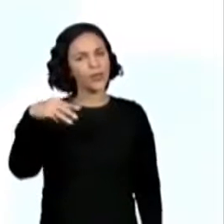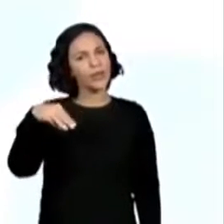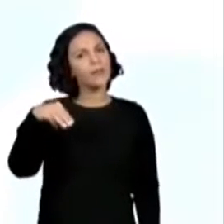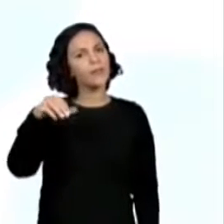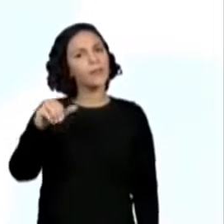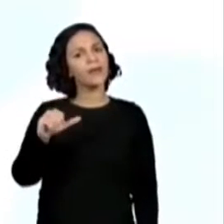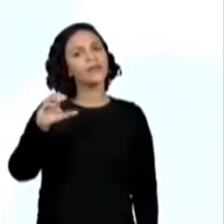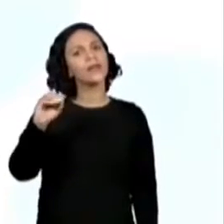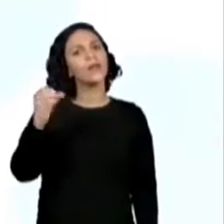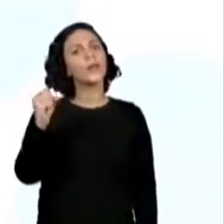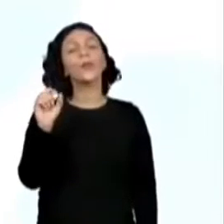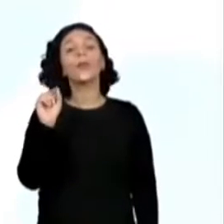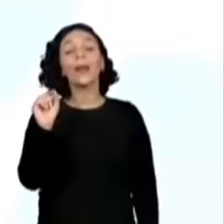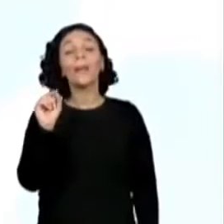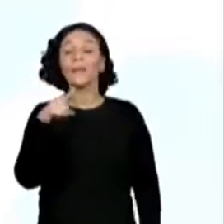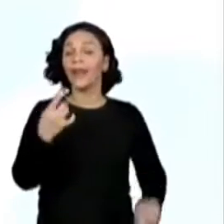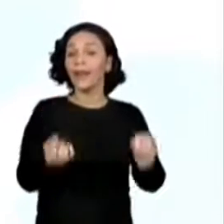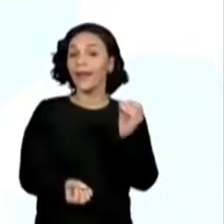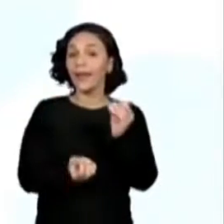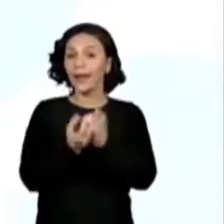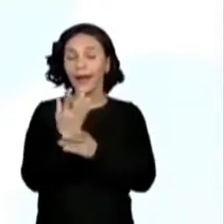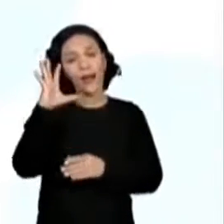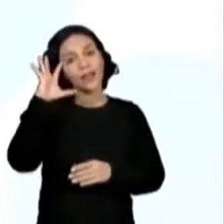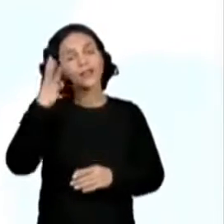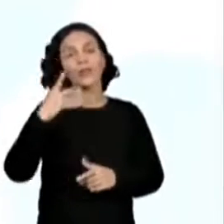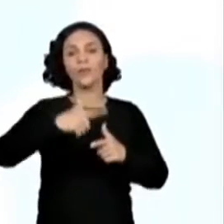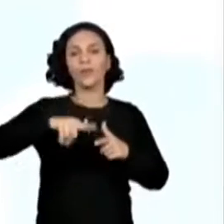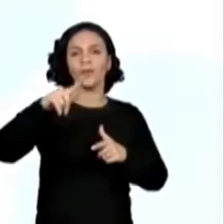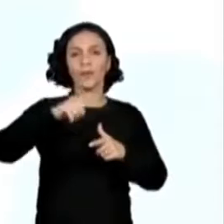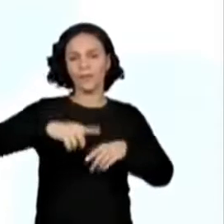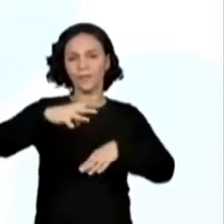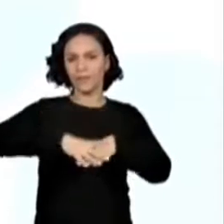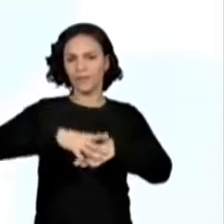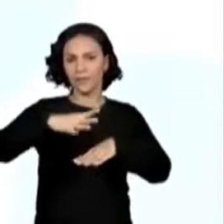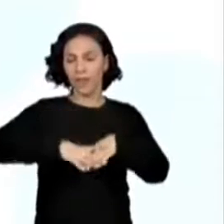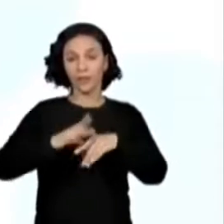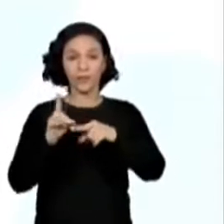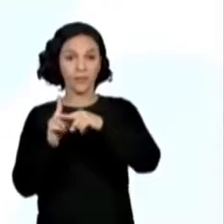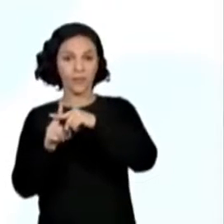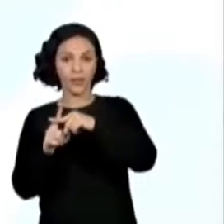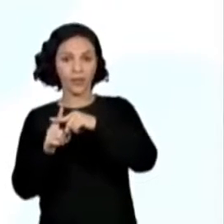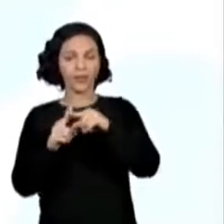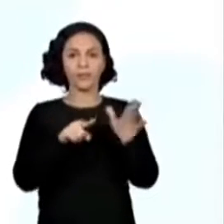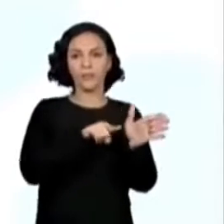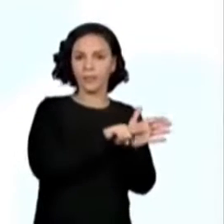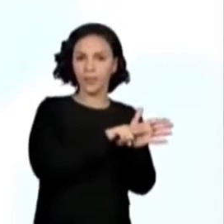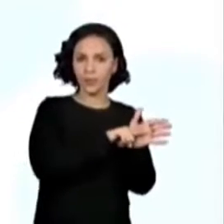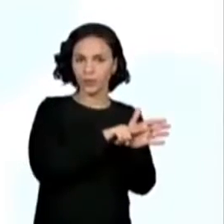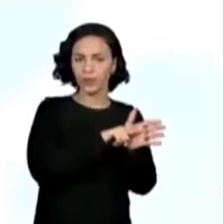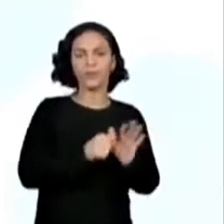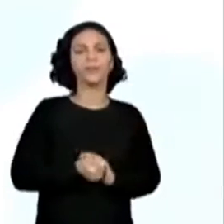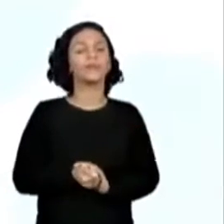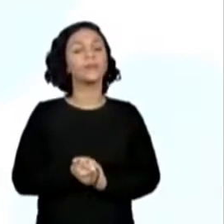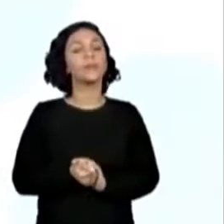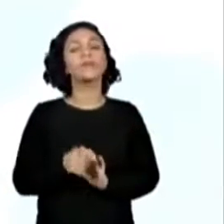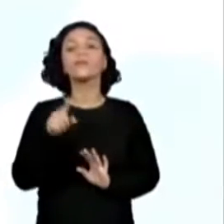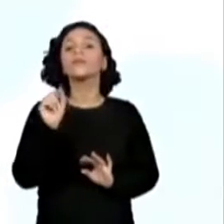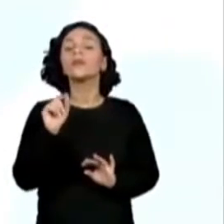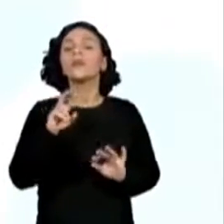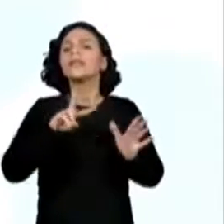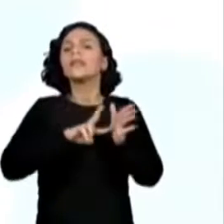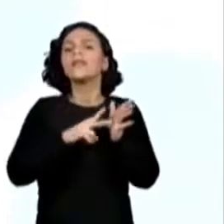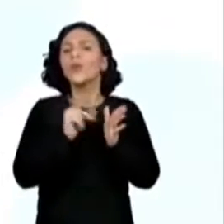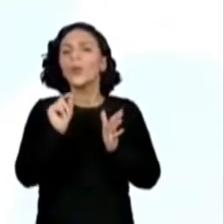EF01MA08, resolver e elaborar situações-problema de adição e subtração, com significados